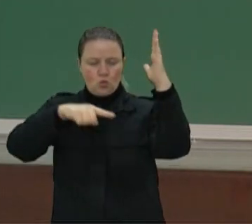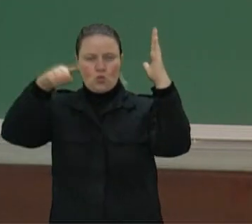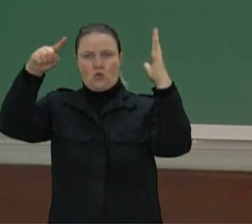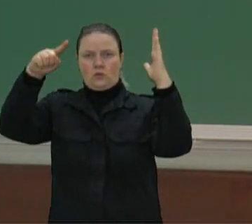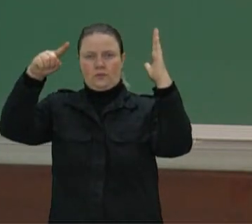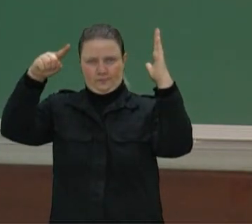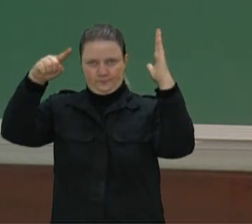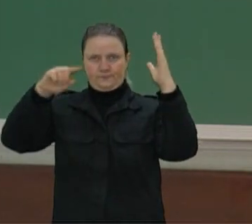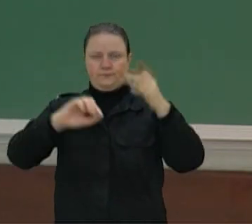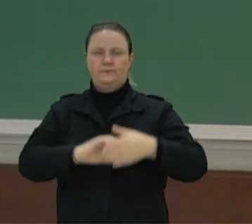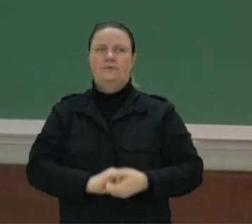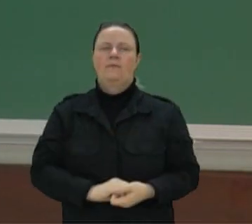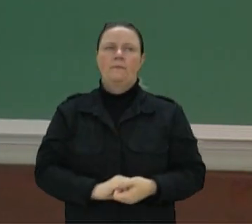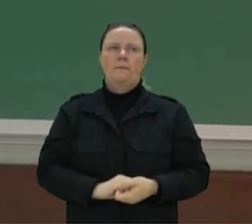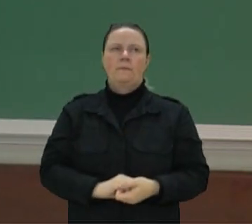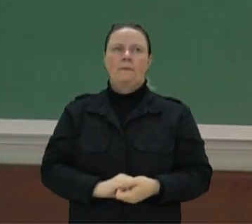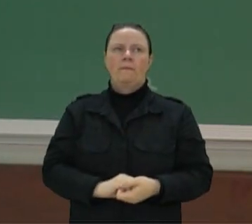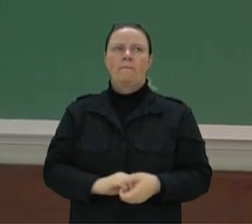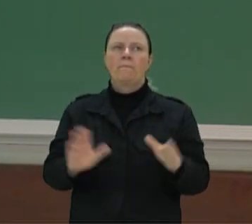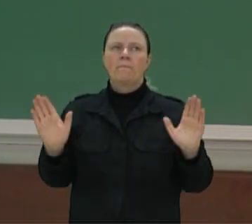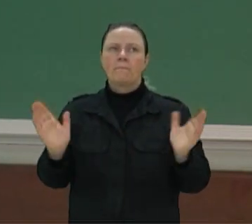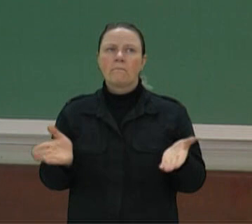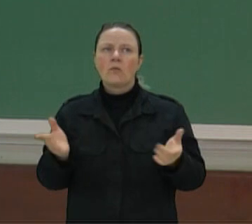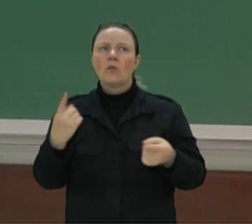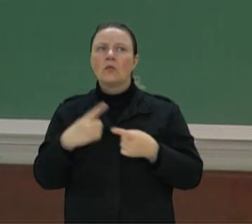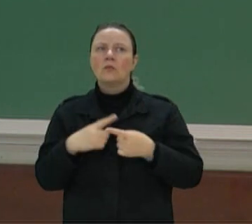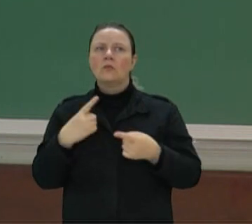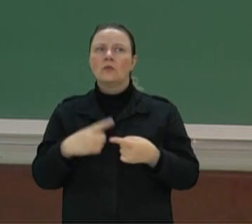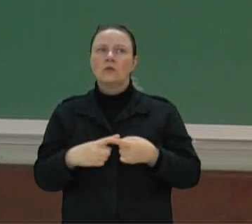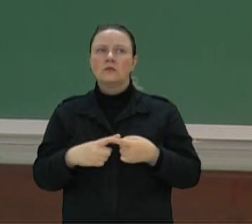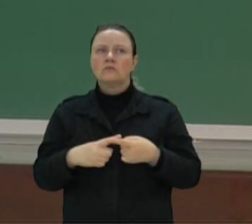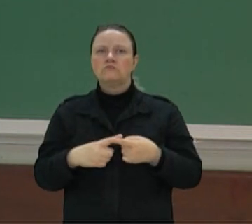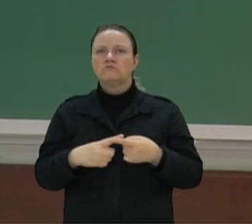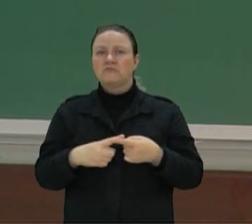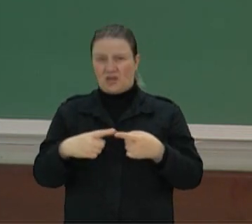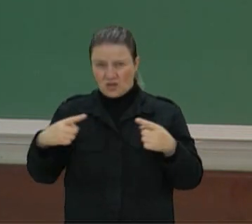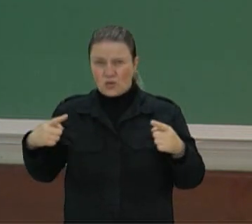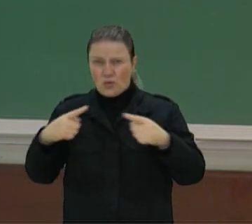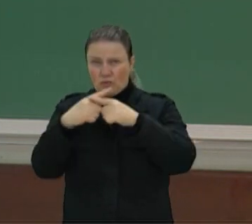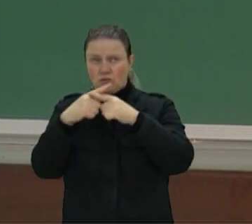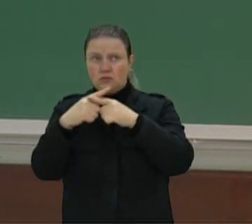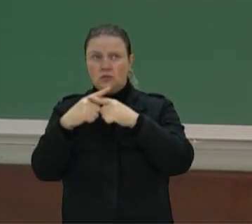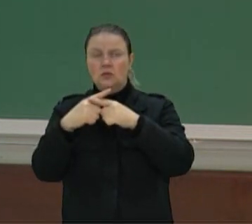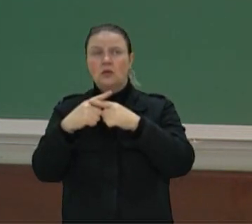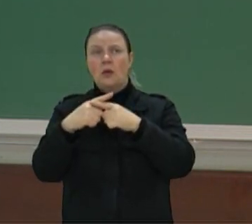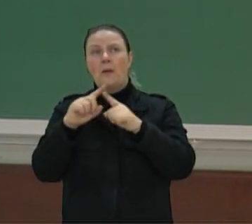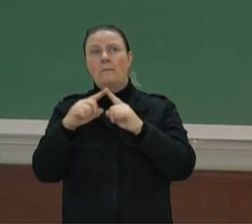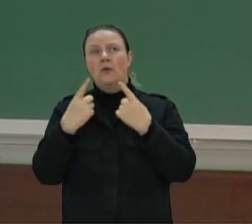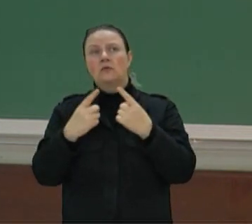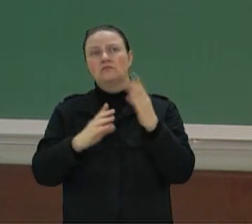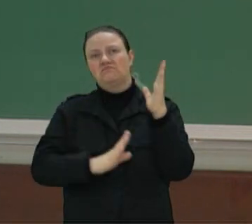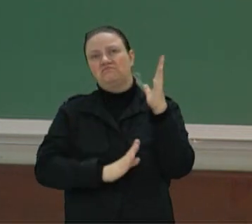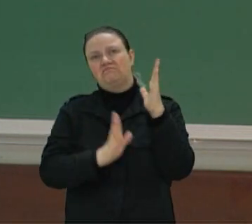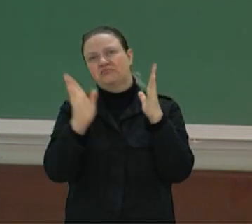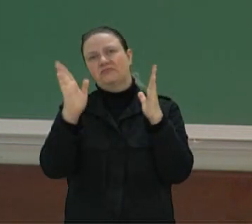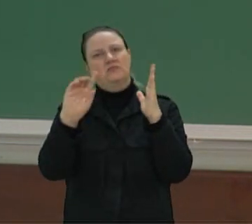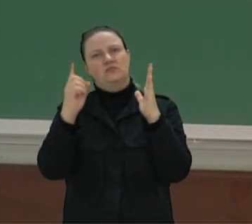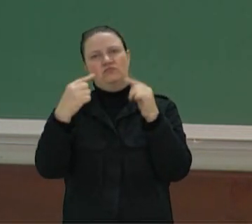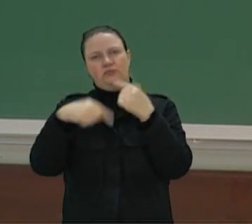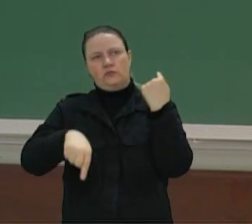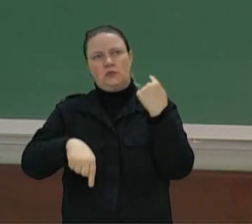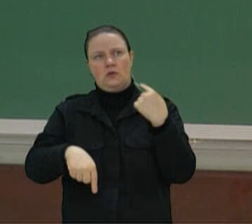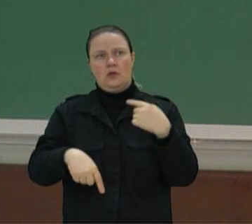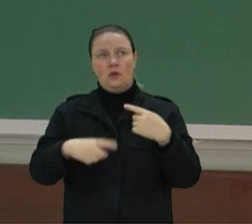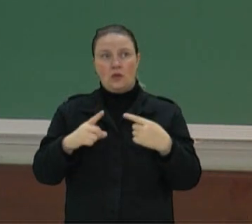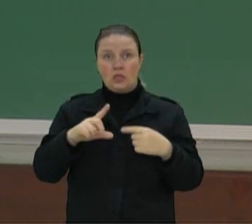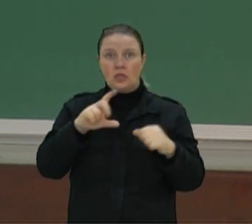eixo do montante. Então ficou bem fácil. Por quê? Esse aqui cruza em 5.000, cruza, mas não é crescente. Esse aqui cruza